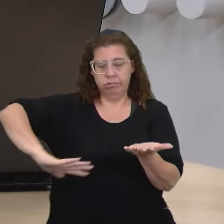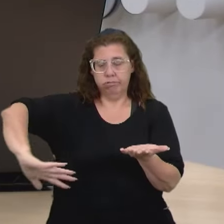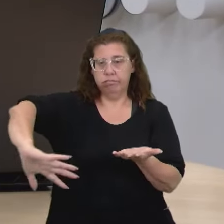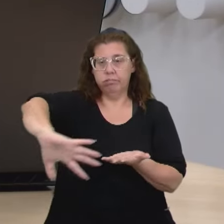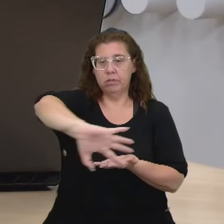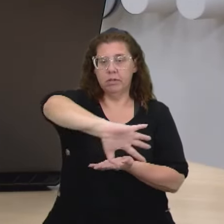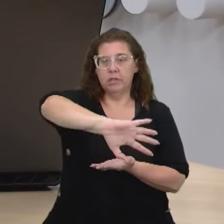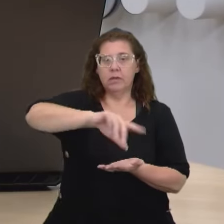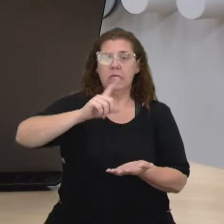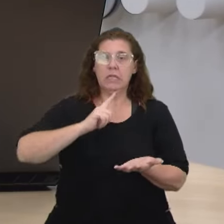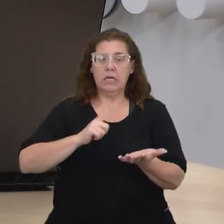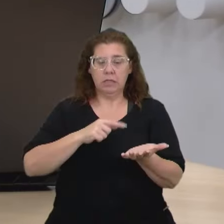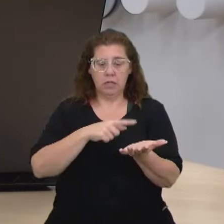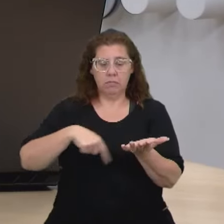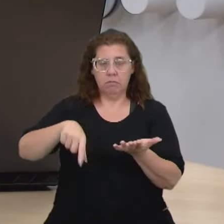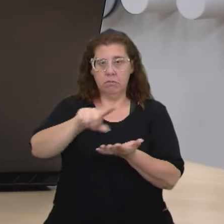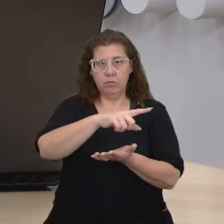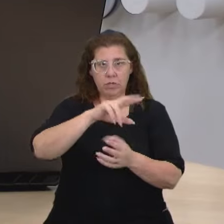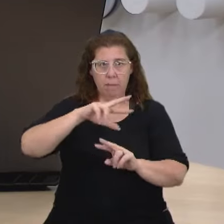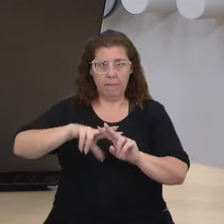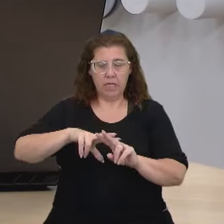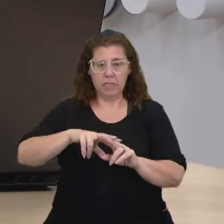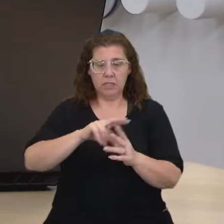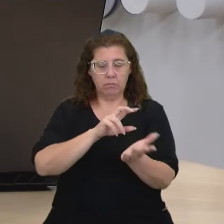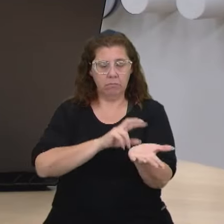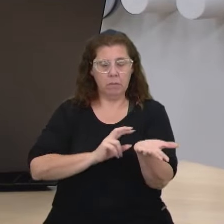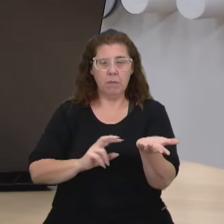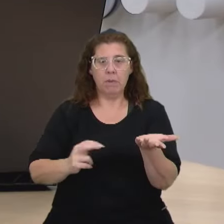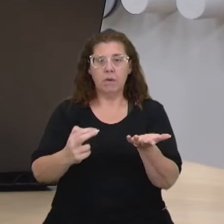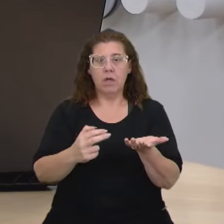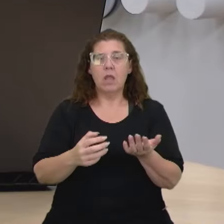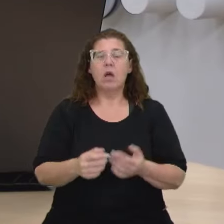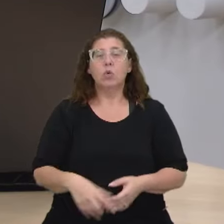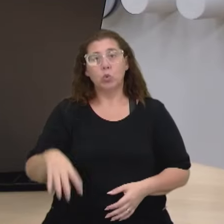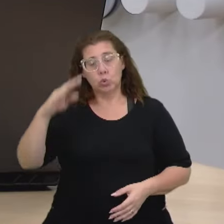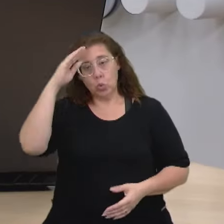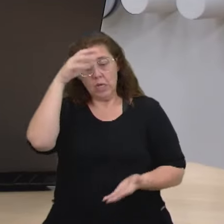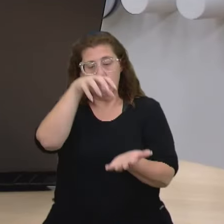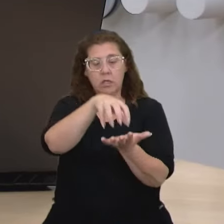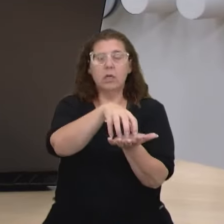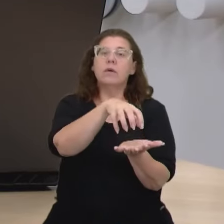dessa estrutura eu tenho os detentos, a posição dos guardas